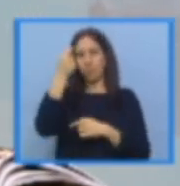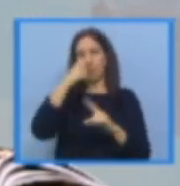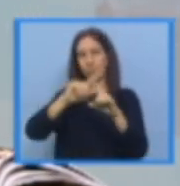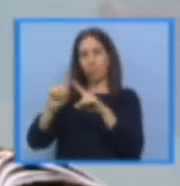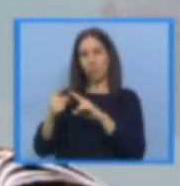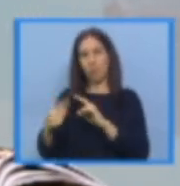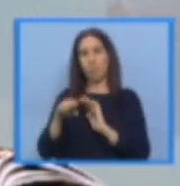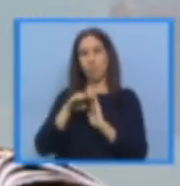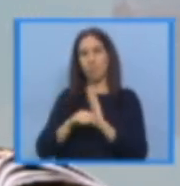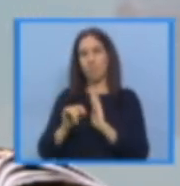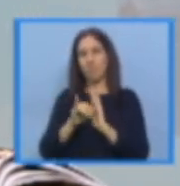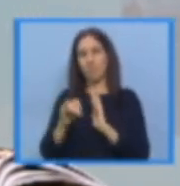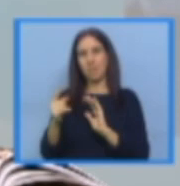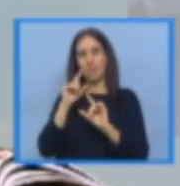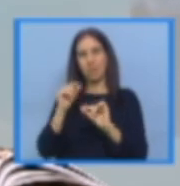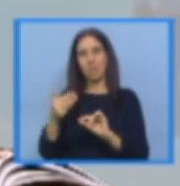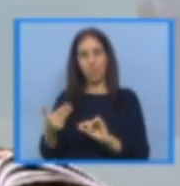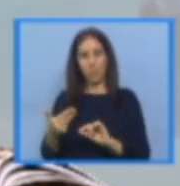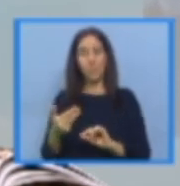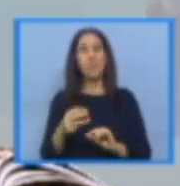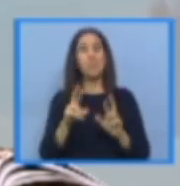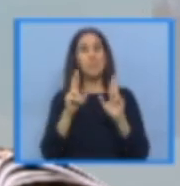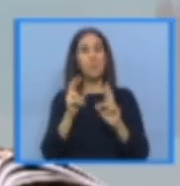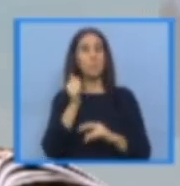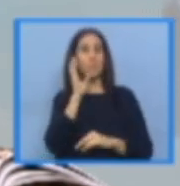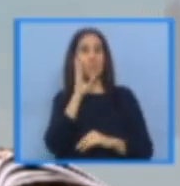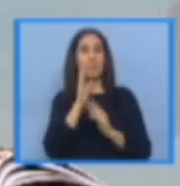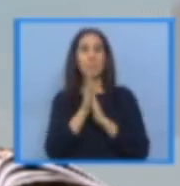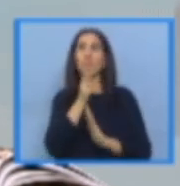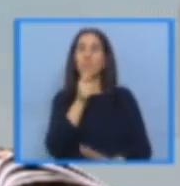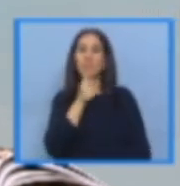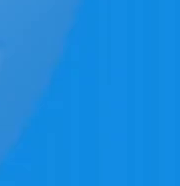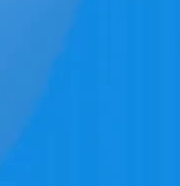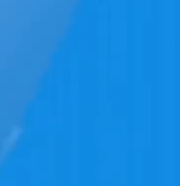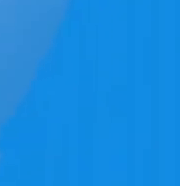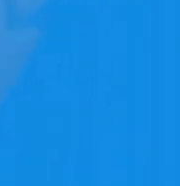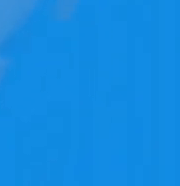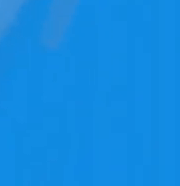passam no programa Eclésia, na Antena 1. Desejo-lhe uma boa tarde e até amanhã, se os quiser.